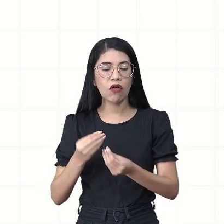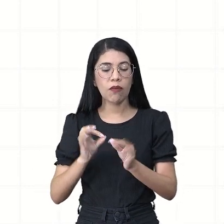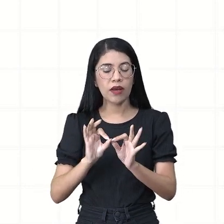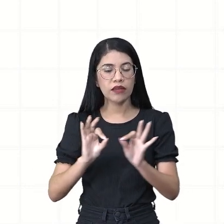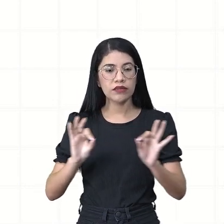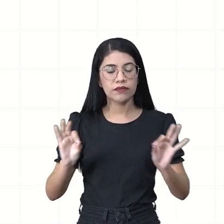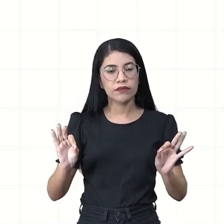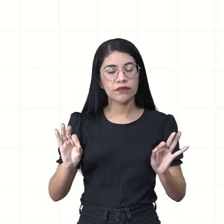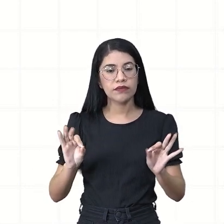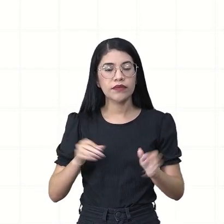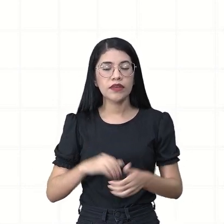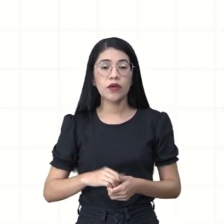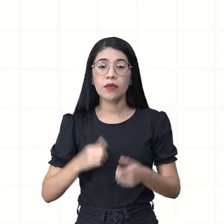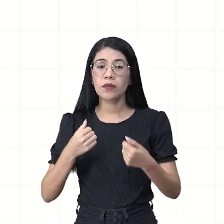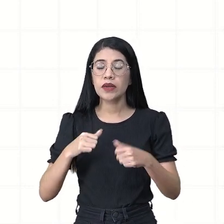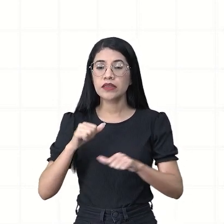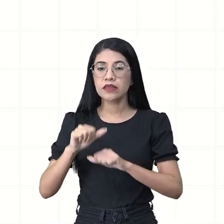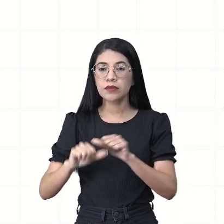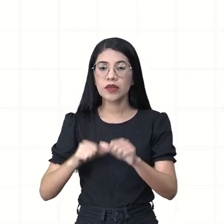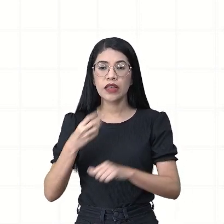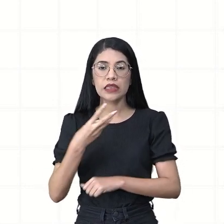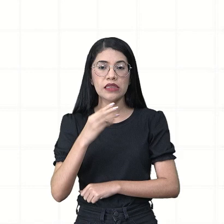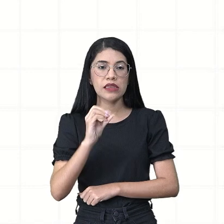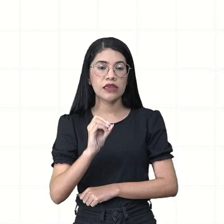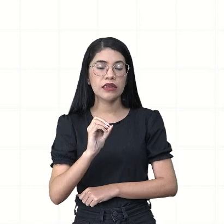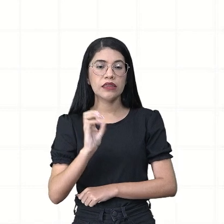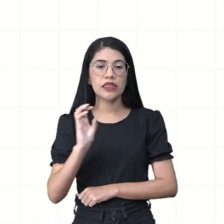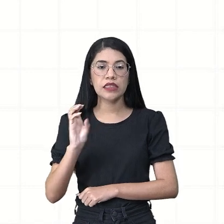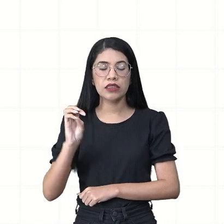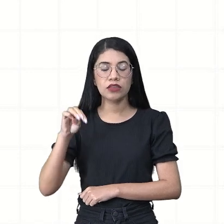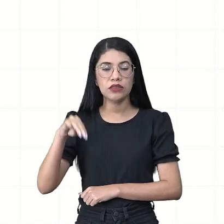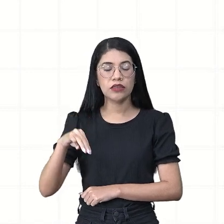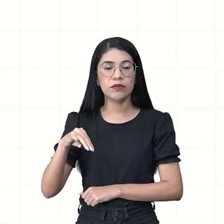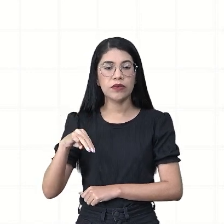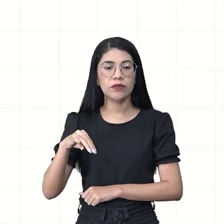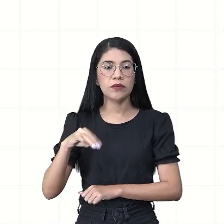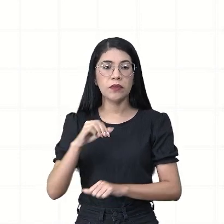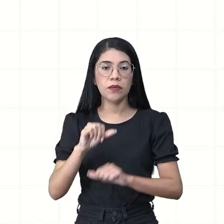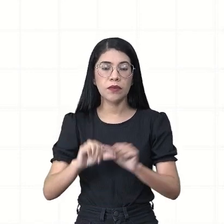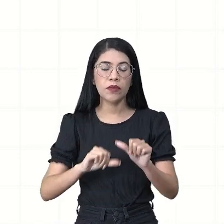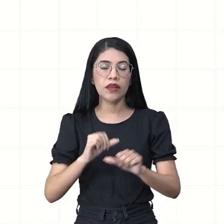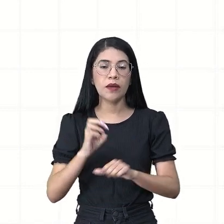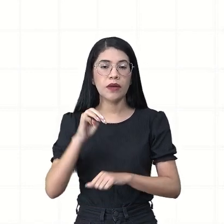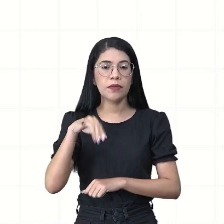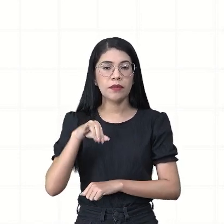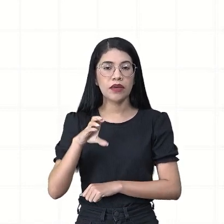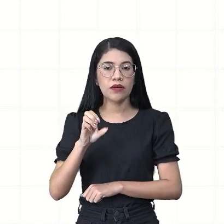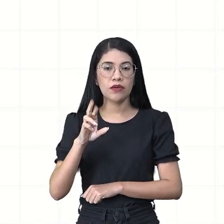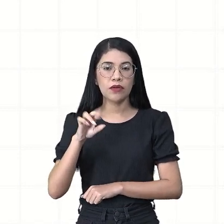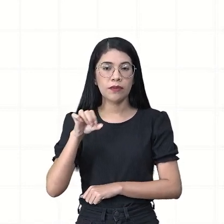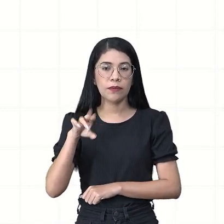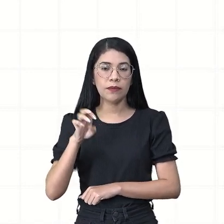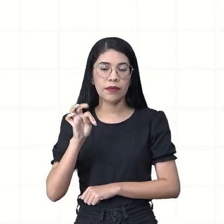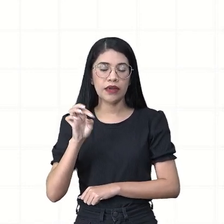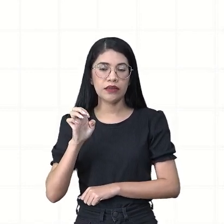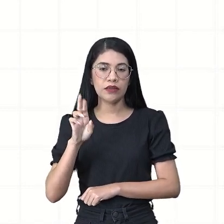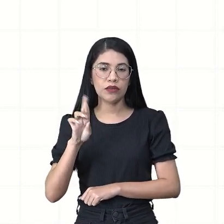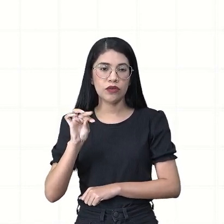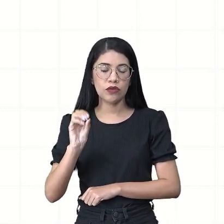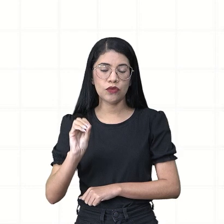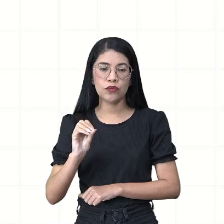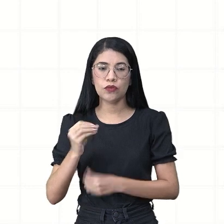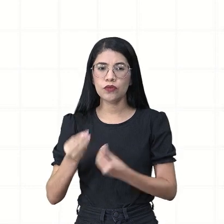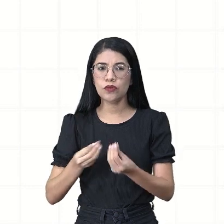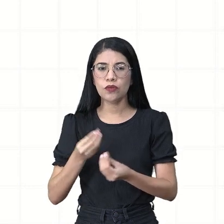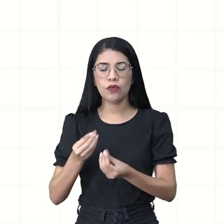que a gente transforme aqui, ó, 30 centímetros para micrômetro, né? E aí, o que a gente tem que